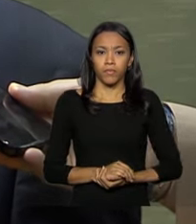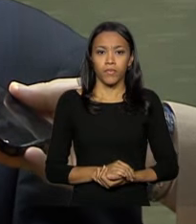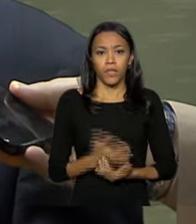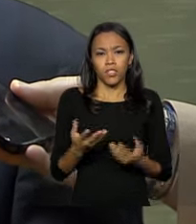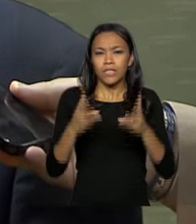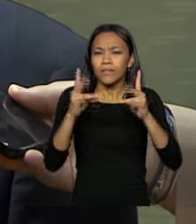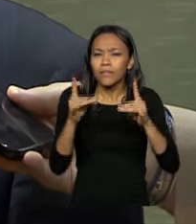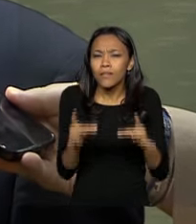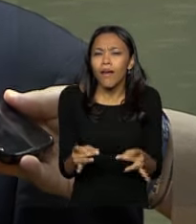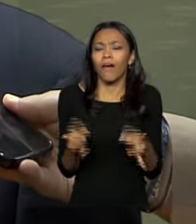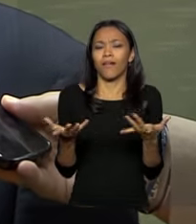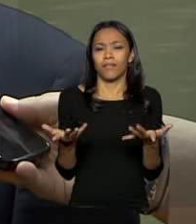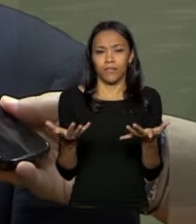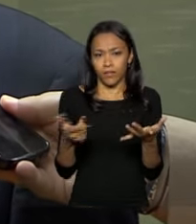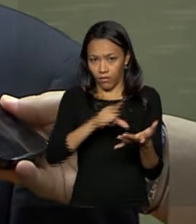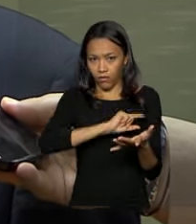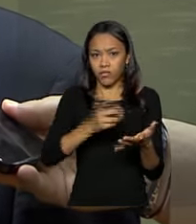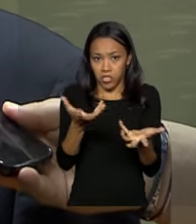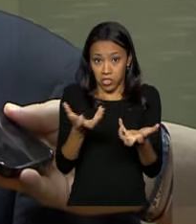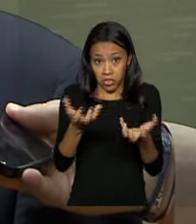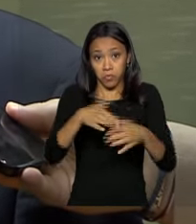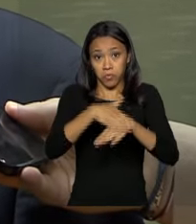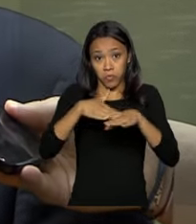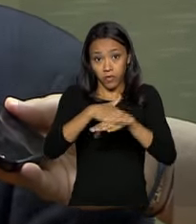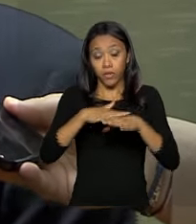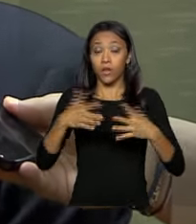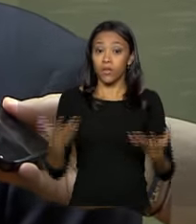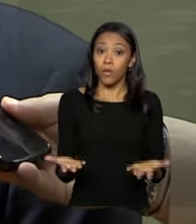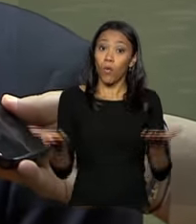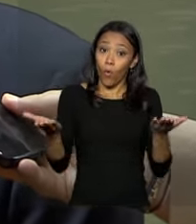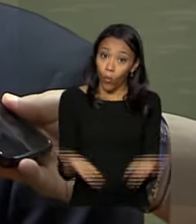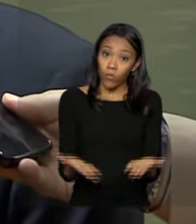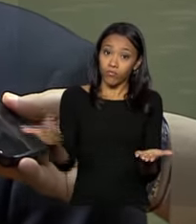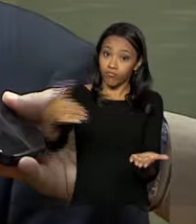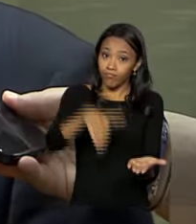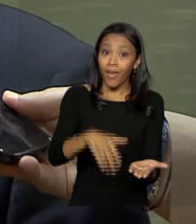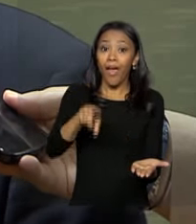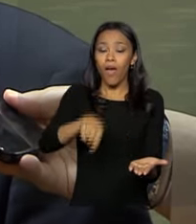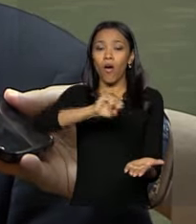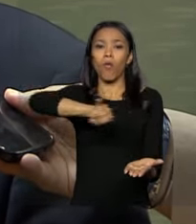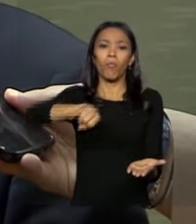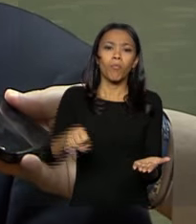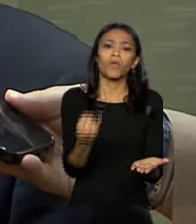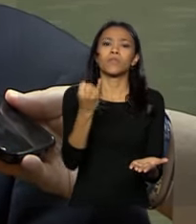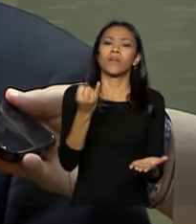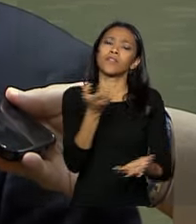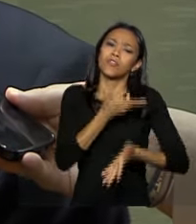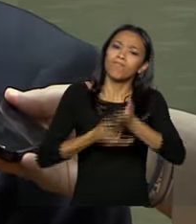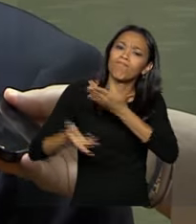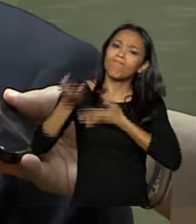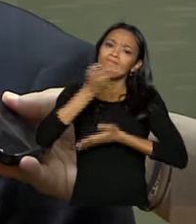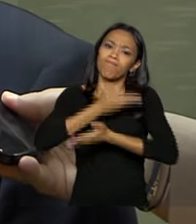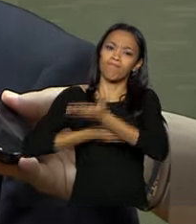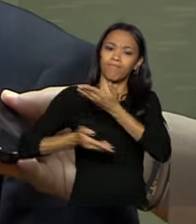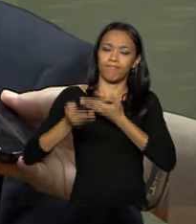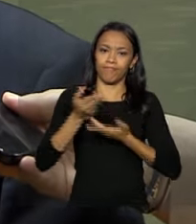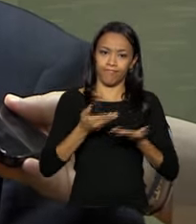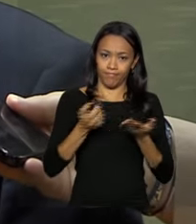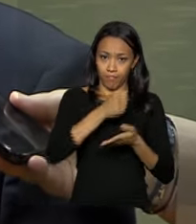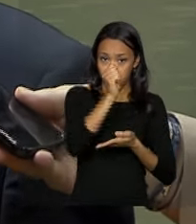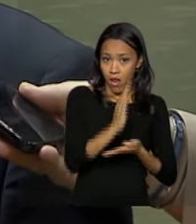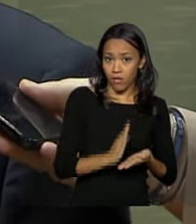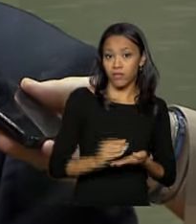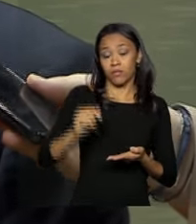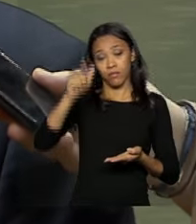de detalhe que nós gostaríamos antes. Então, nós vemos isso como uma oportunidade para criar uma parceria realmente